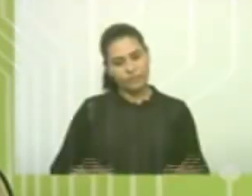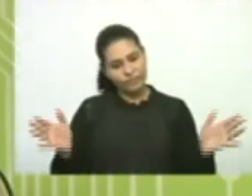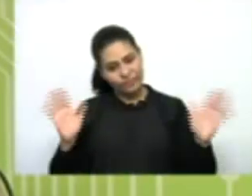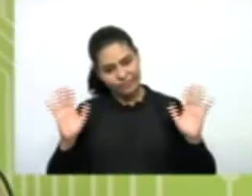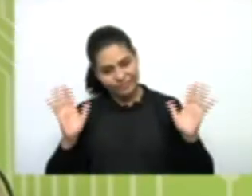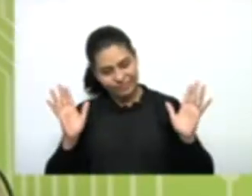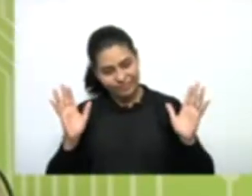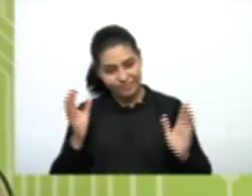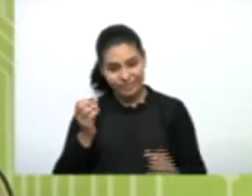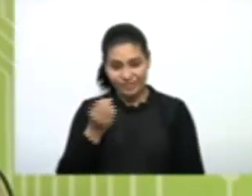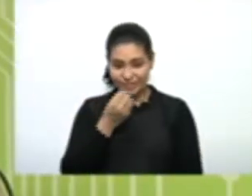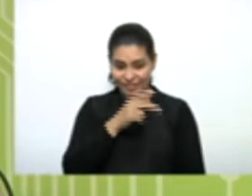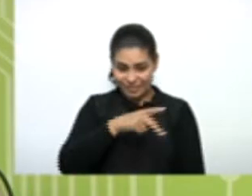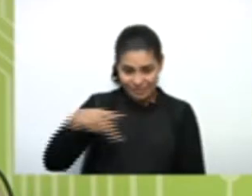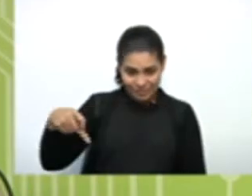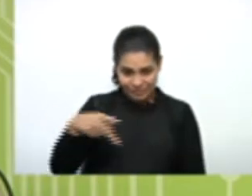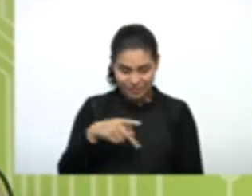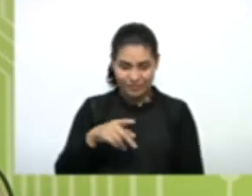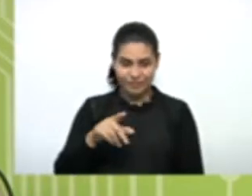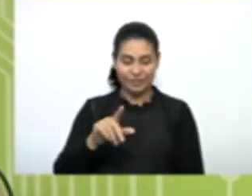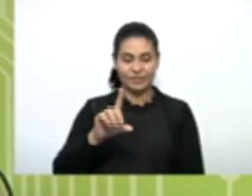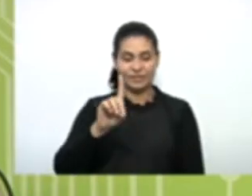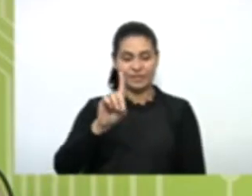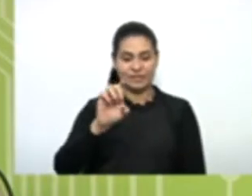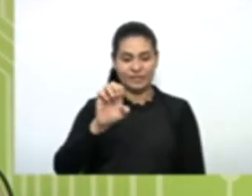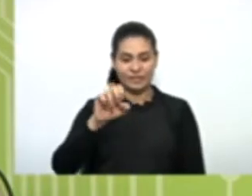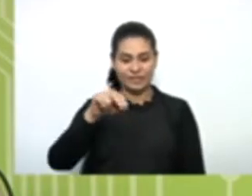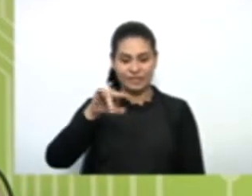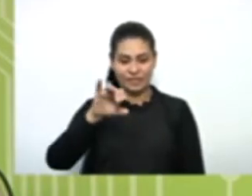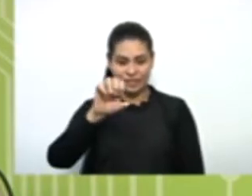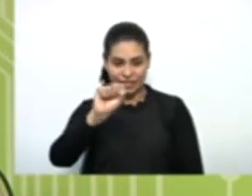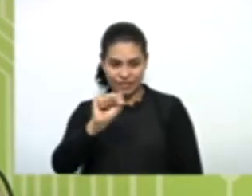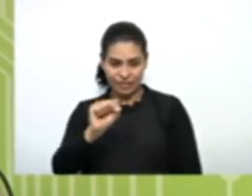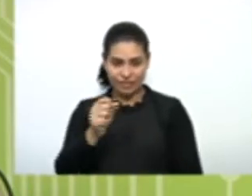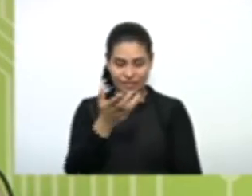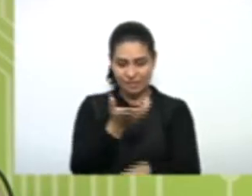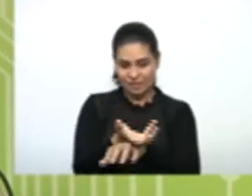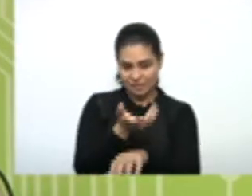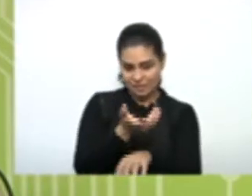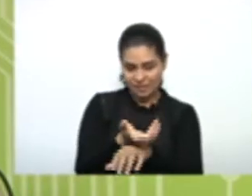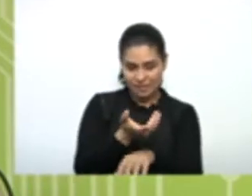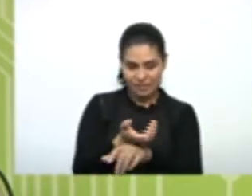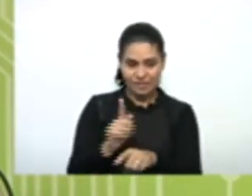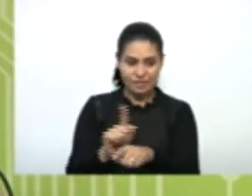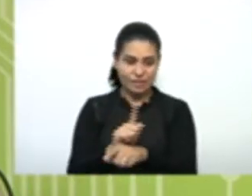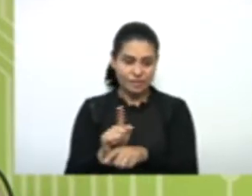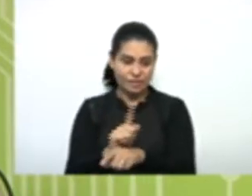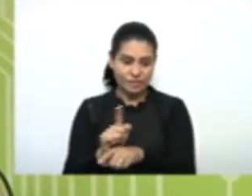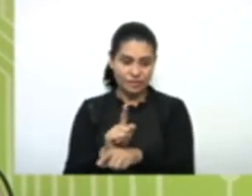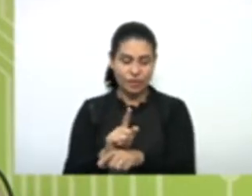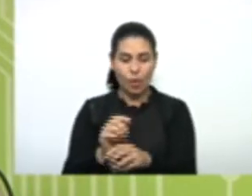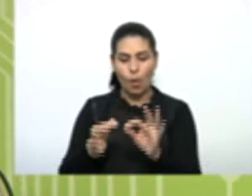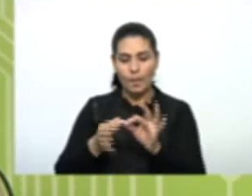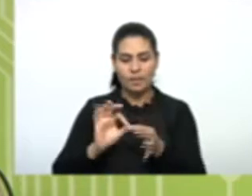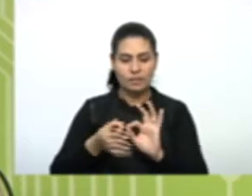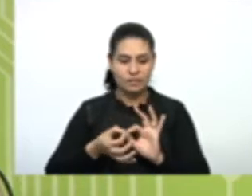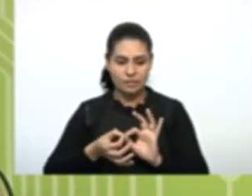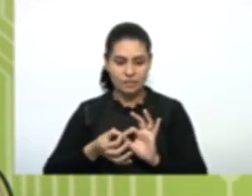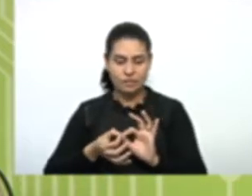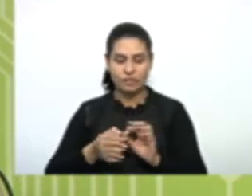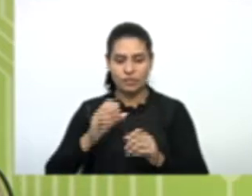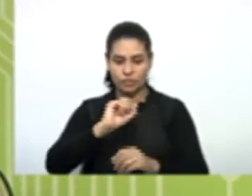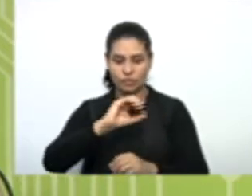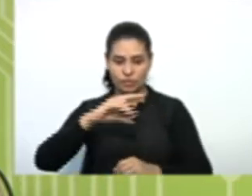Olá, eu sou a professora Denise Tontiusi e essa é a disciplina de Operações de Cooperativas. Vou estar aqui para acompanhar a disciplina